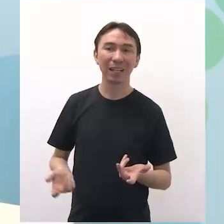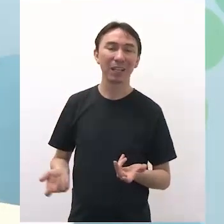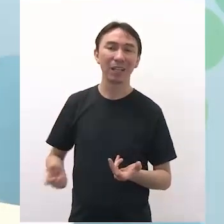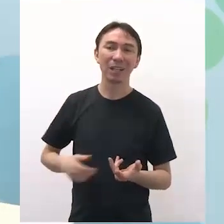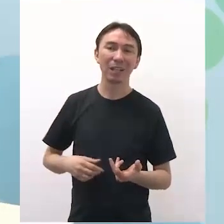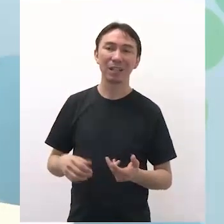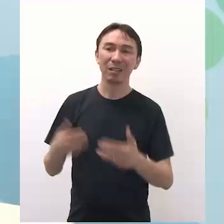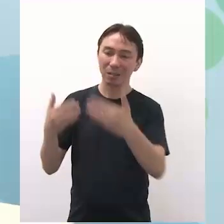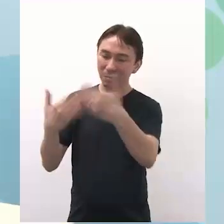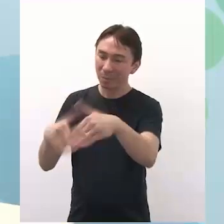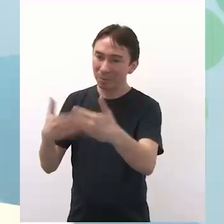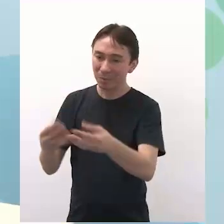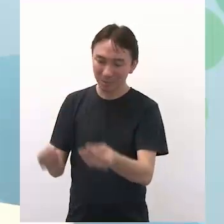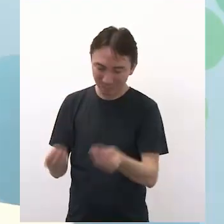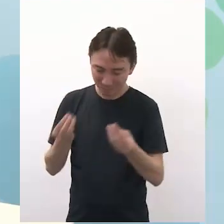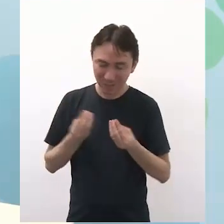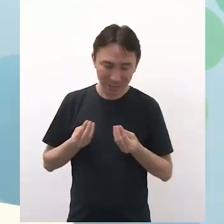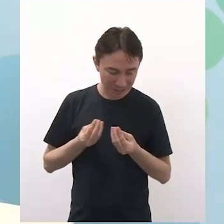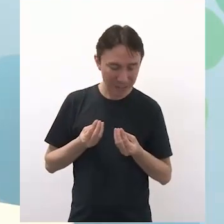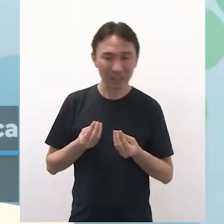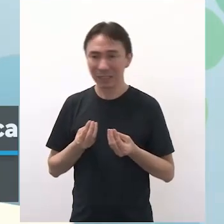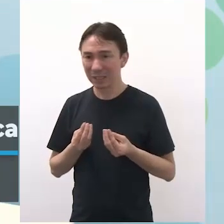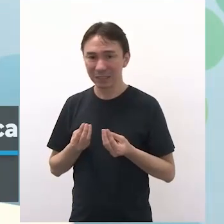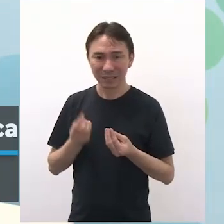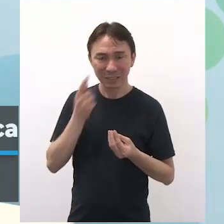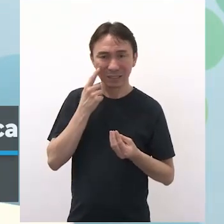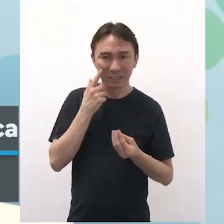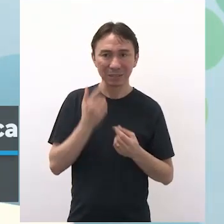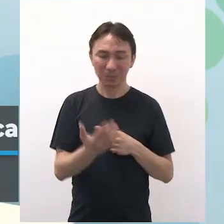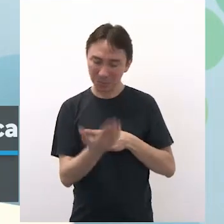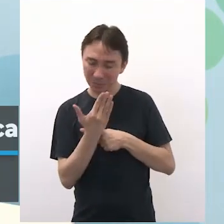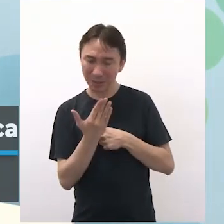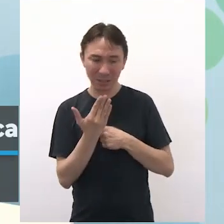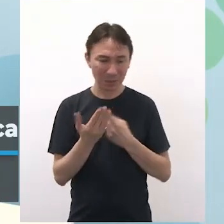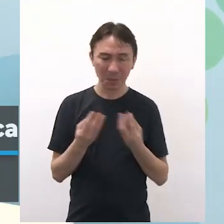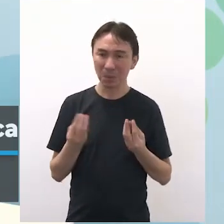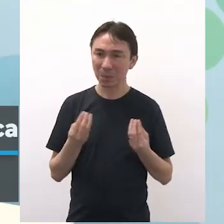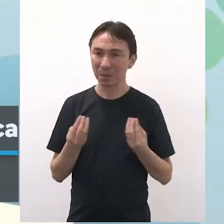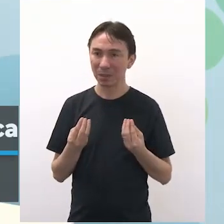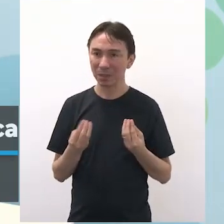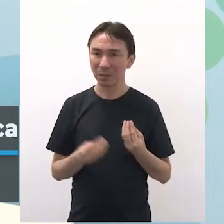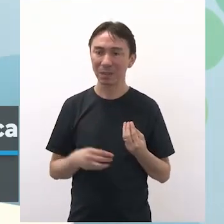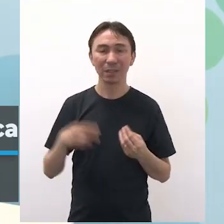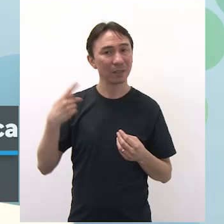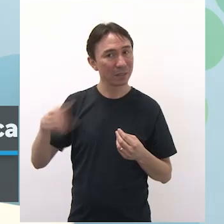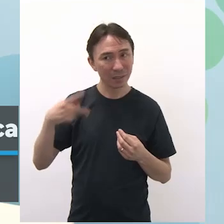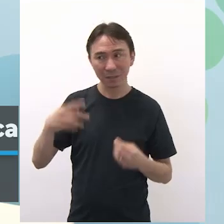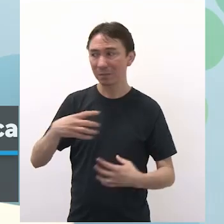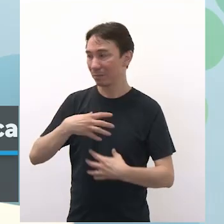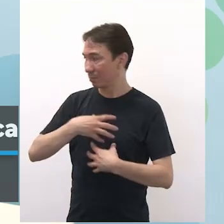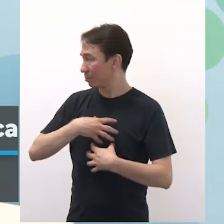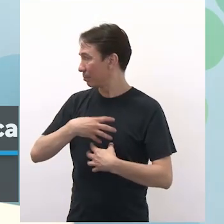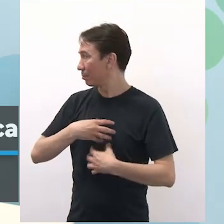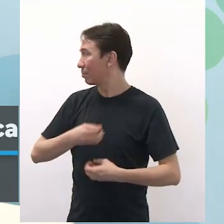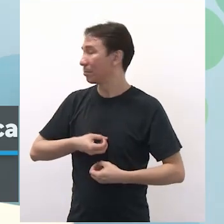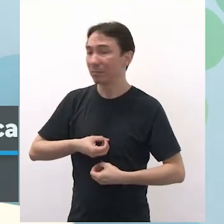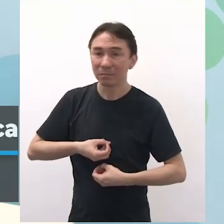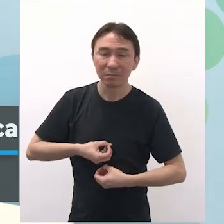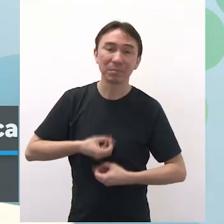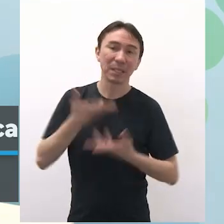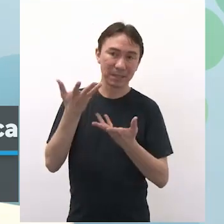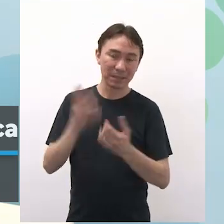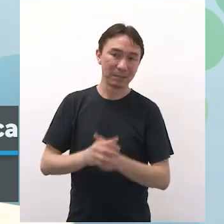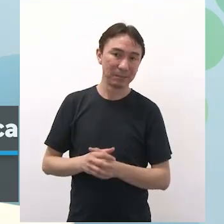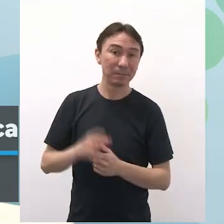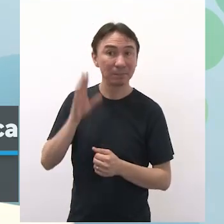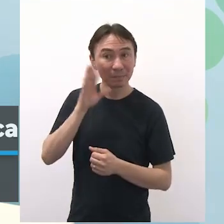dar nota, ele vai ver a melhor forma de me ajudar, entendeu? Exatamente. Então, é o jeito deles expressarem, tá, professores? Por isso que é legal